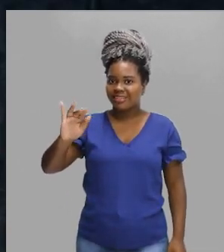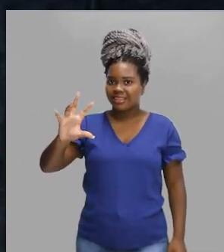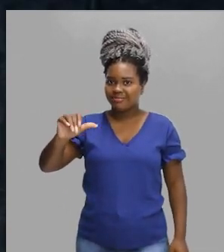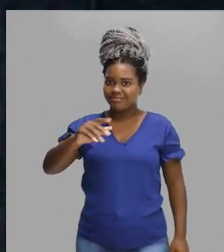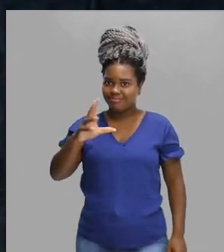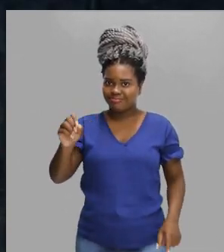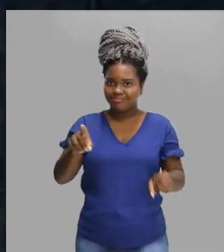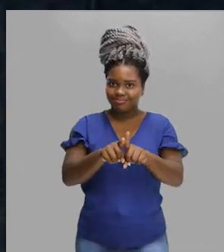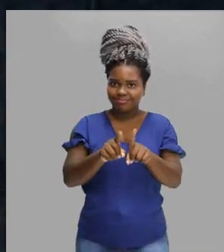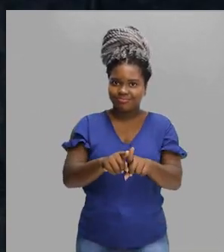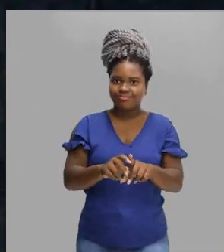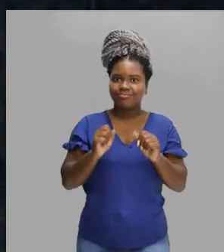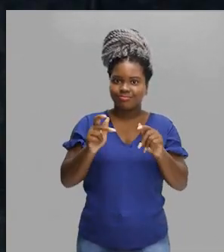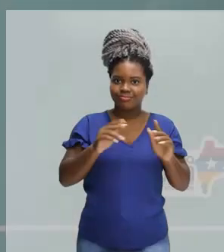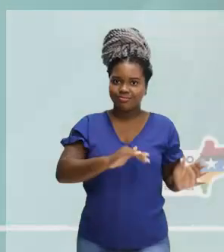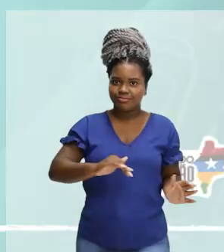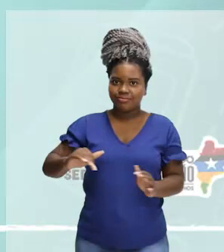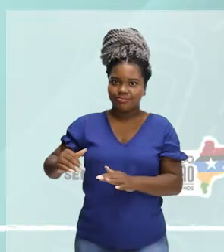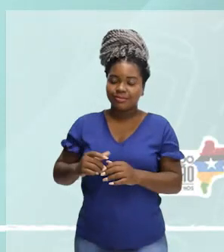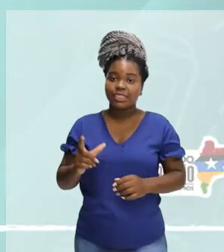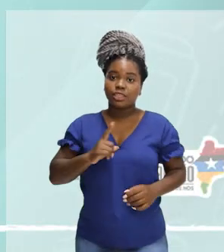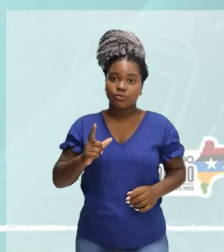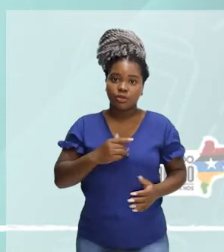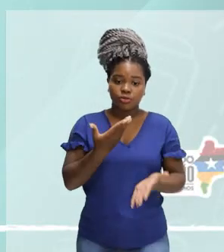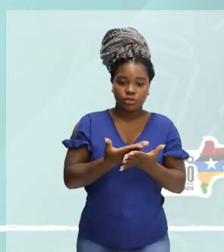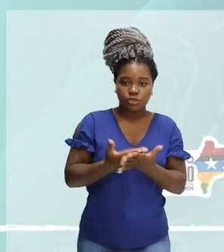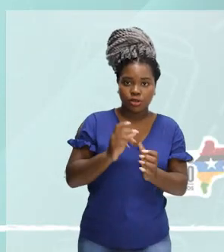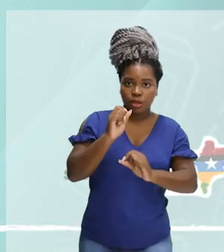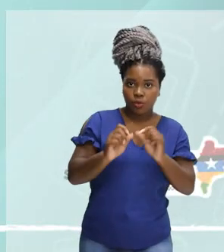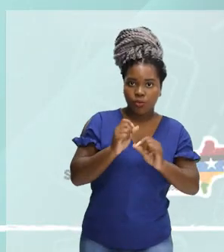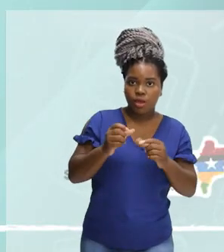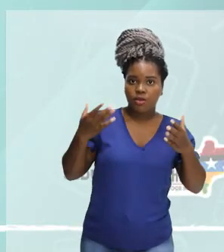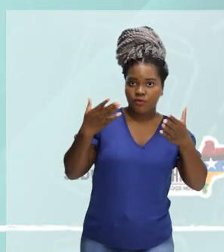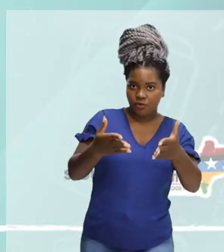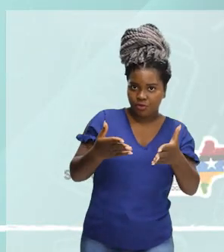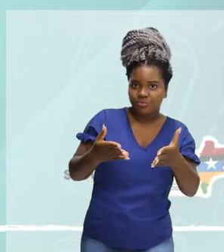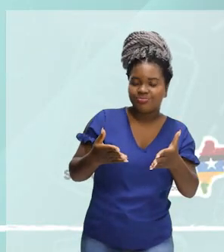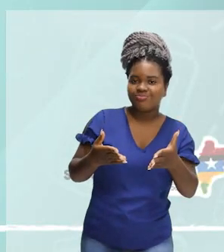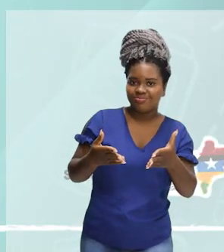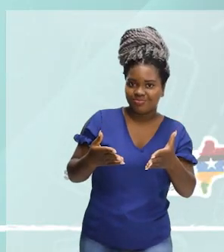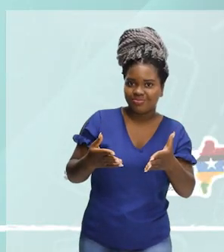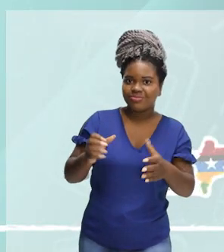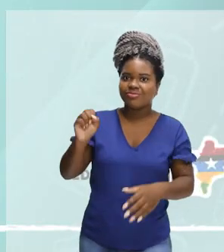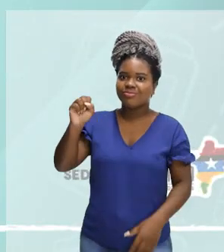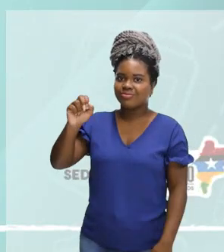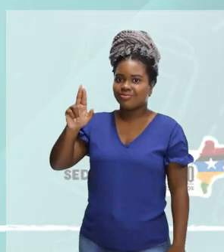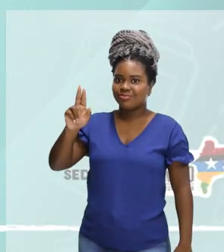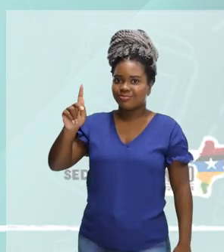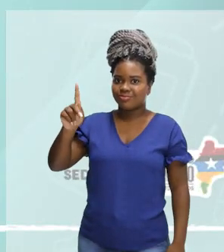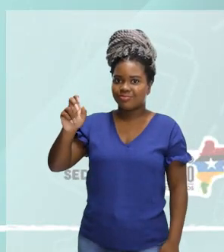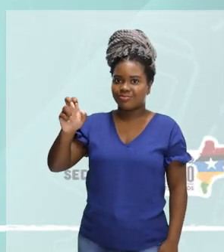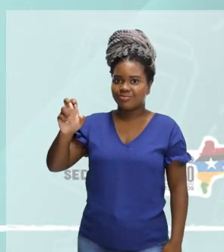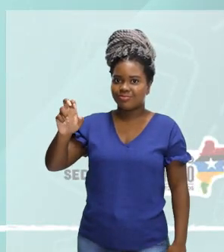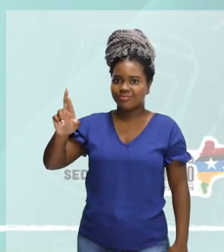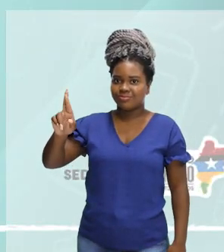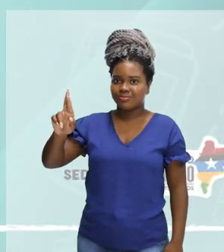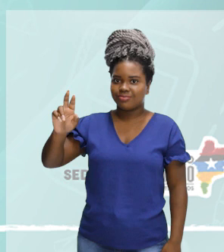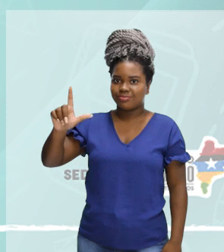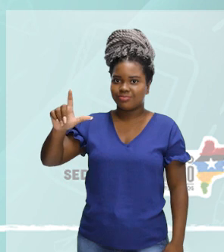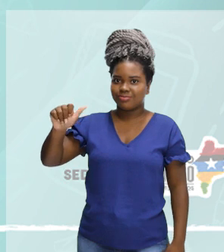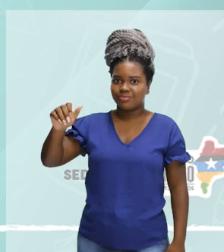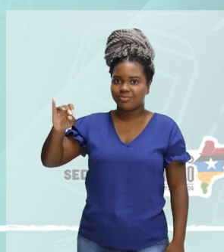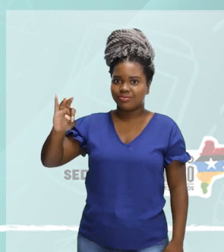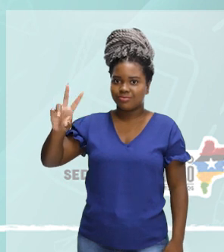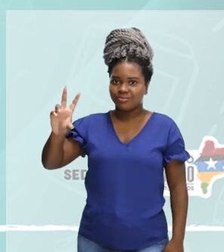ver aqui, estudar o grado superlativo. Expressa la calidad del ser de